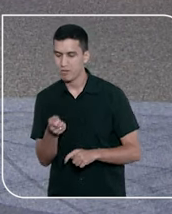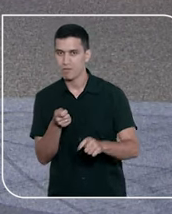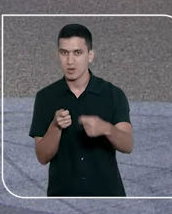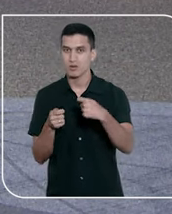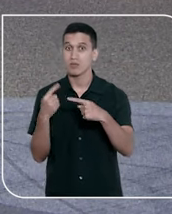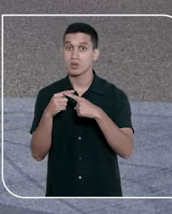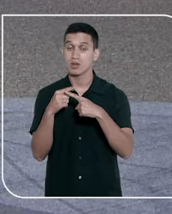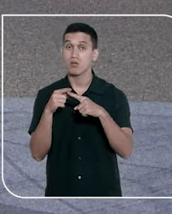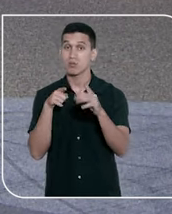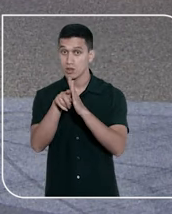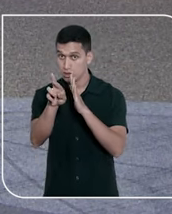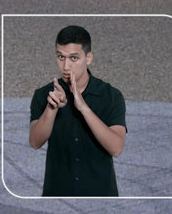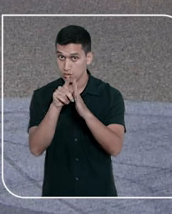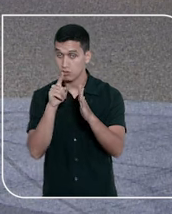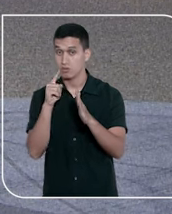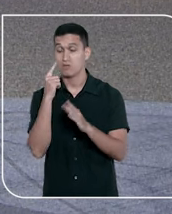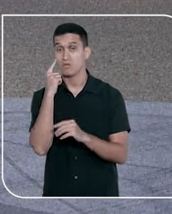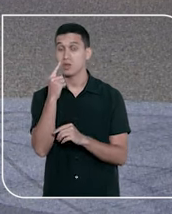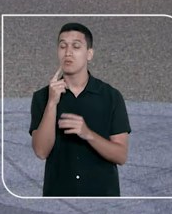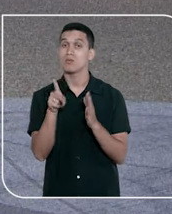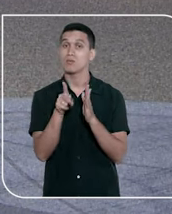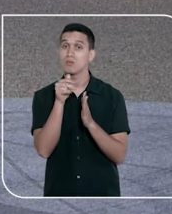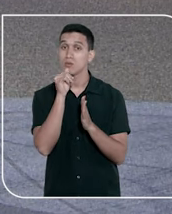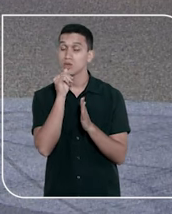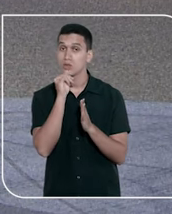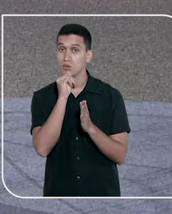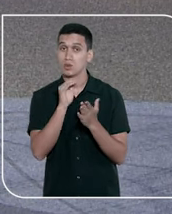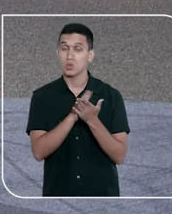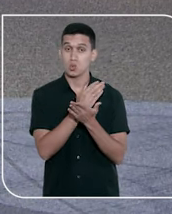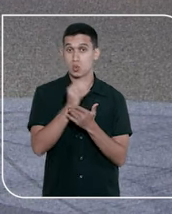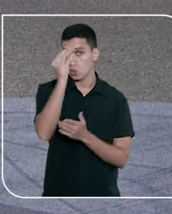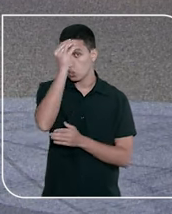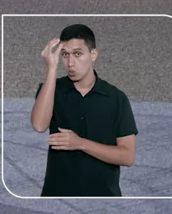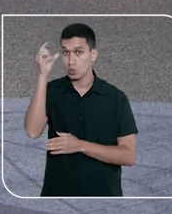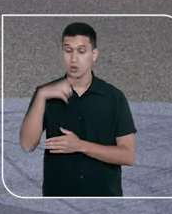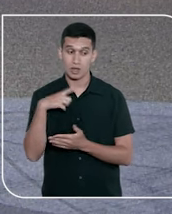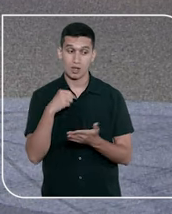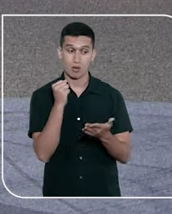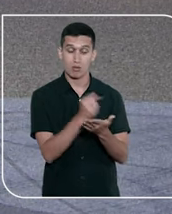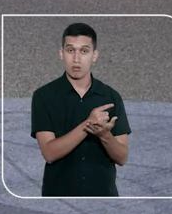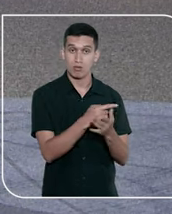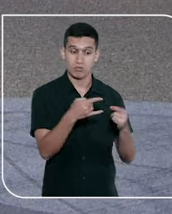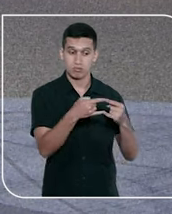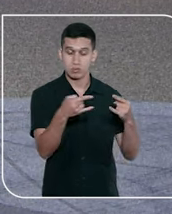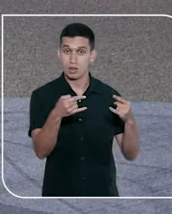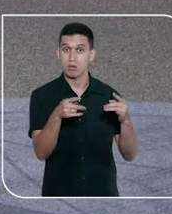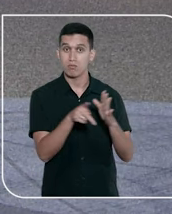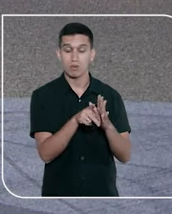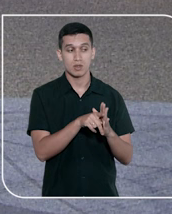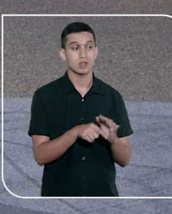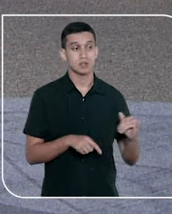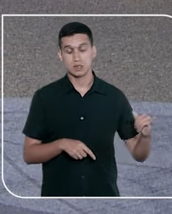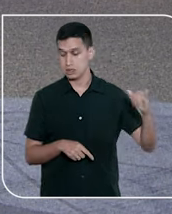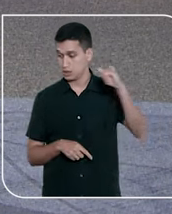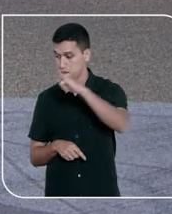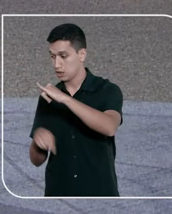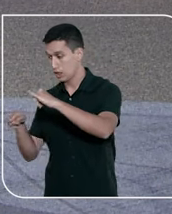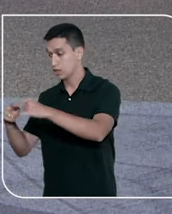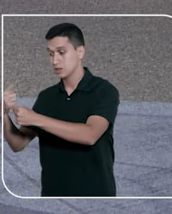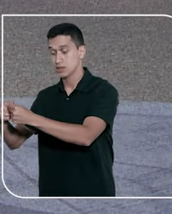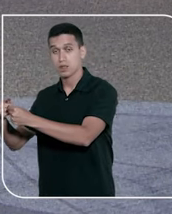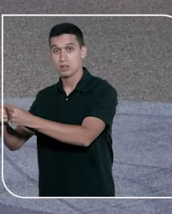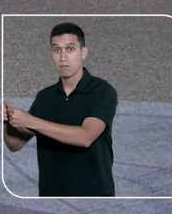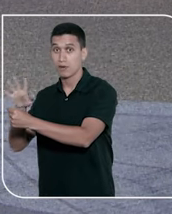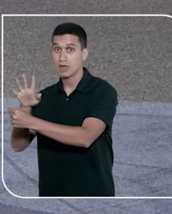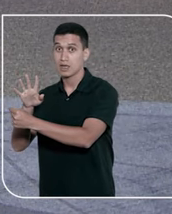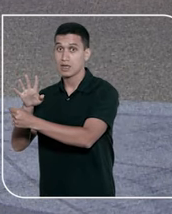responder, por exemplo, né, nessa situação, o consumidor que adquire um bilhete aéreo para determinada cidade, mas, na verdade, ele